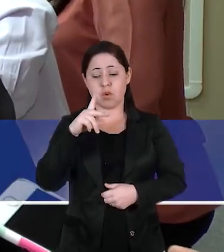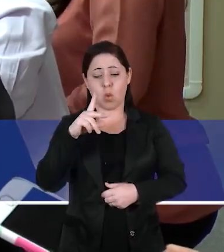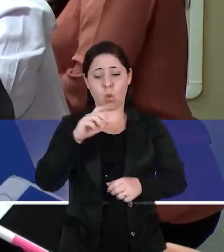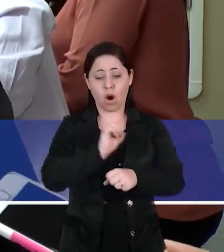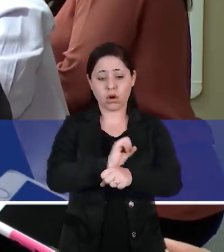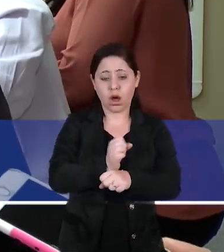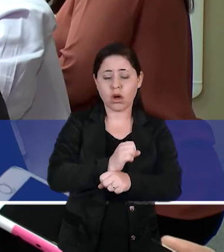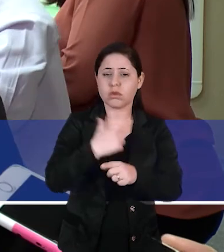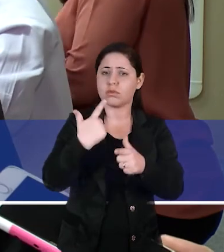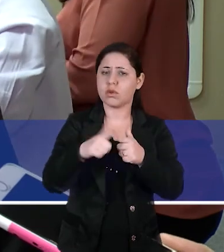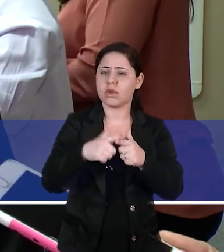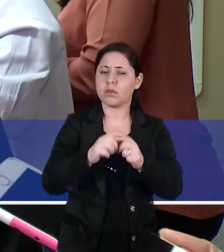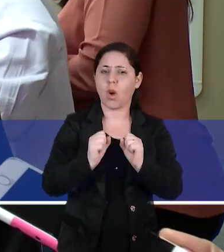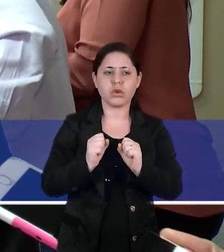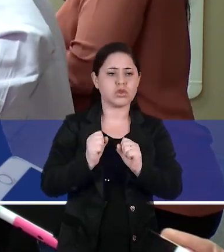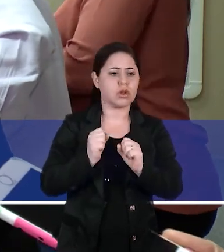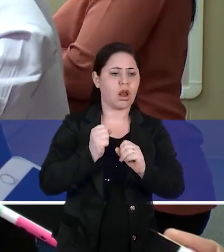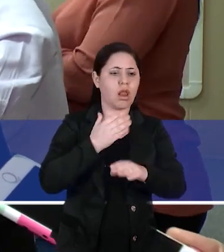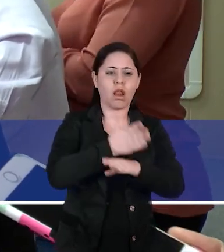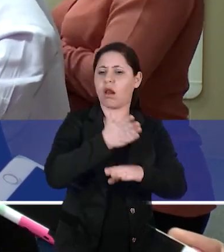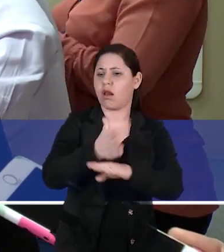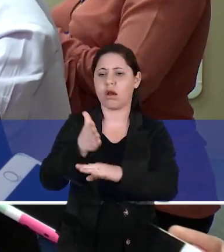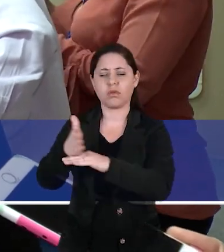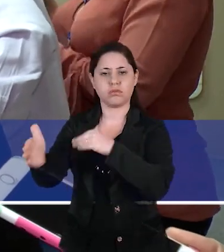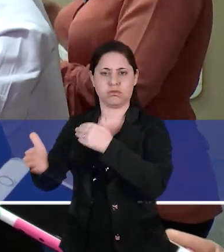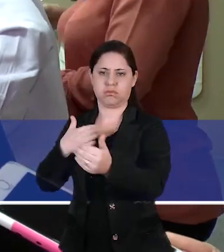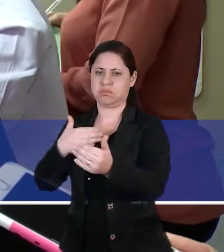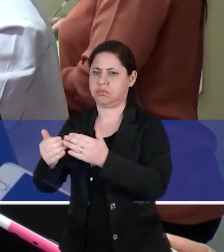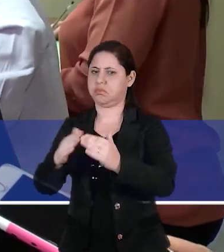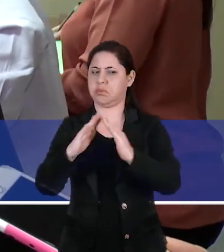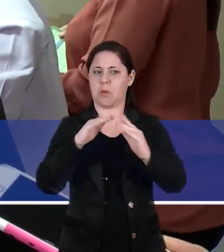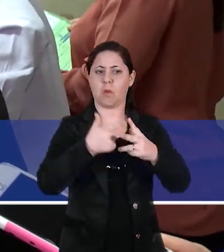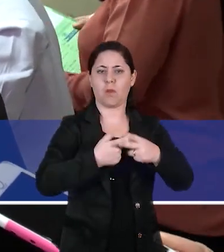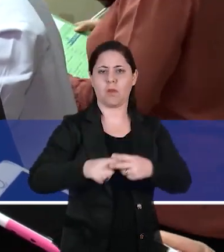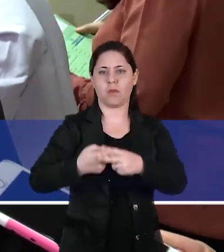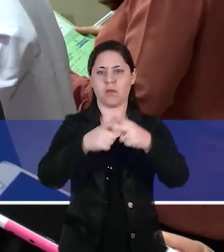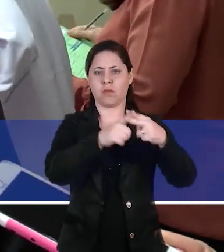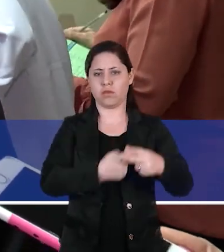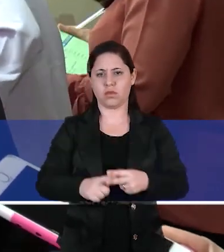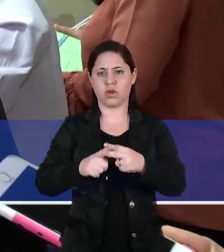com problema, nós podemos levar em qualquer oficina,